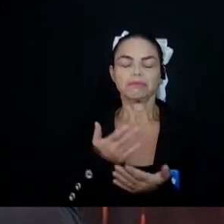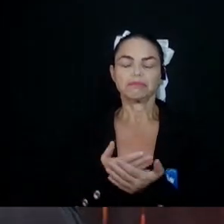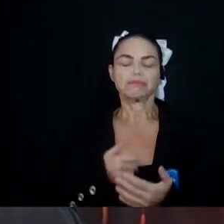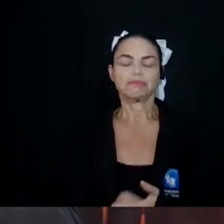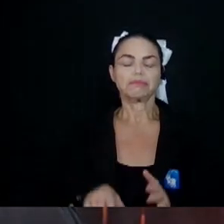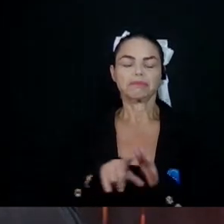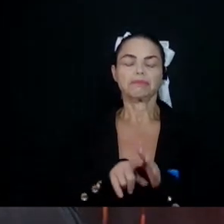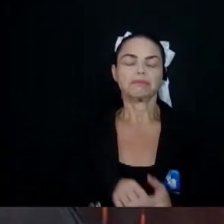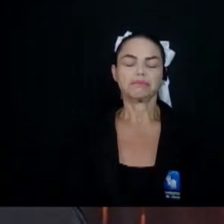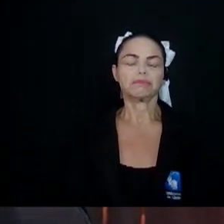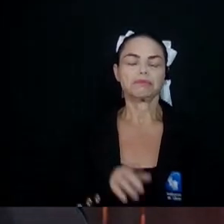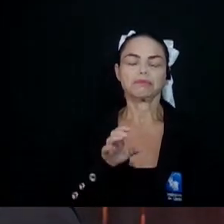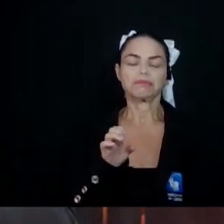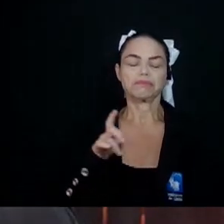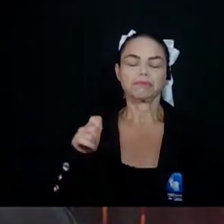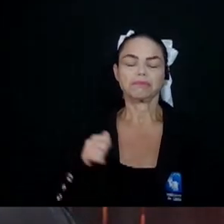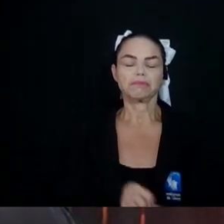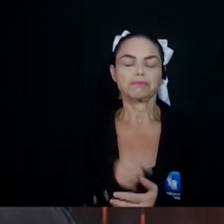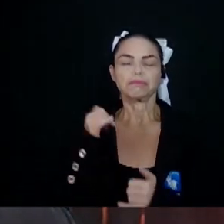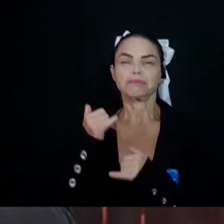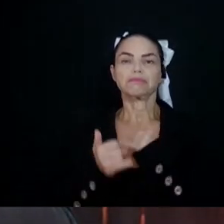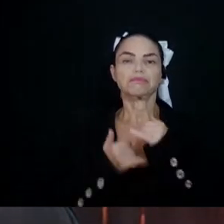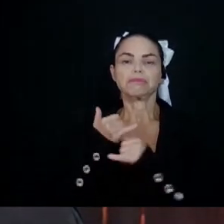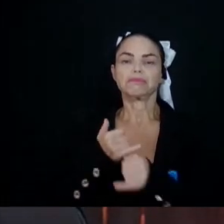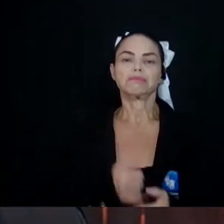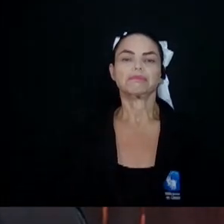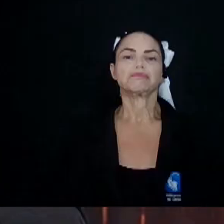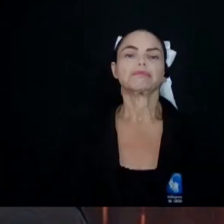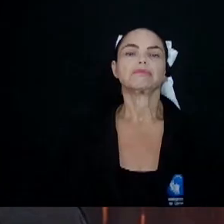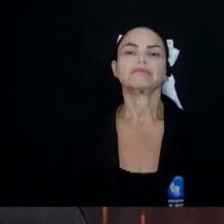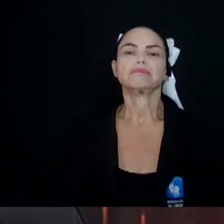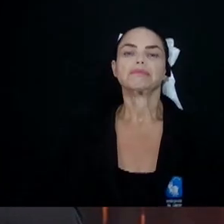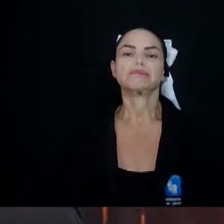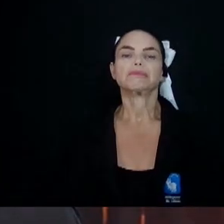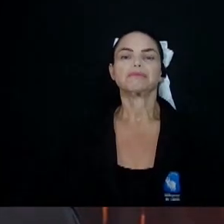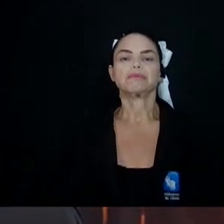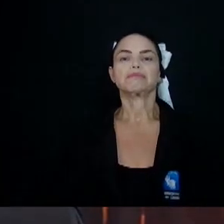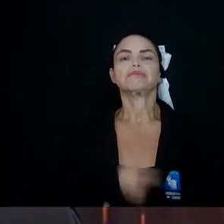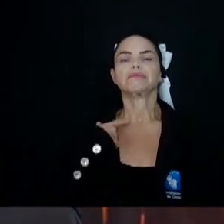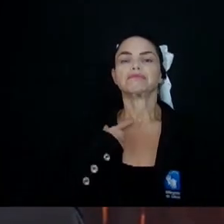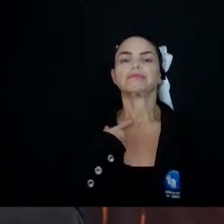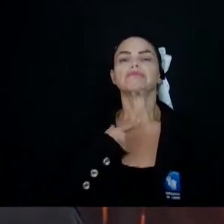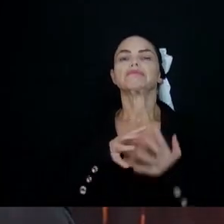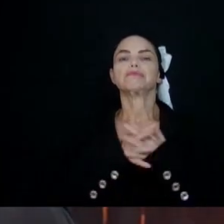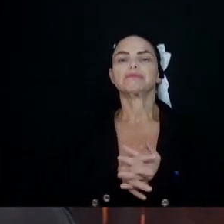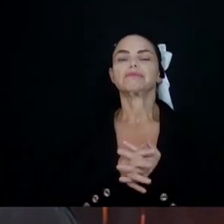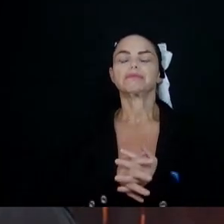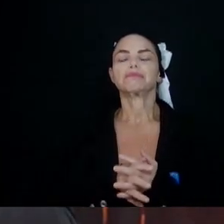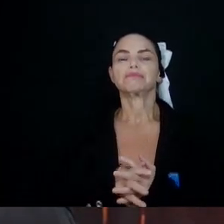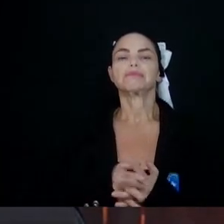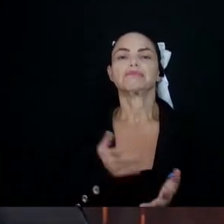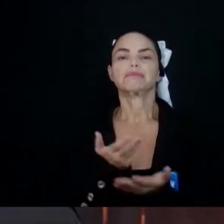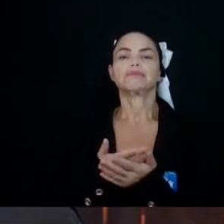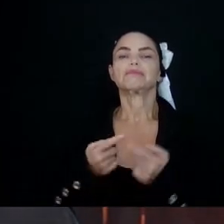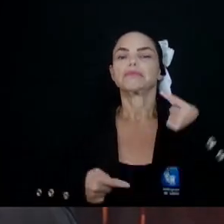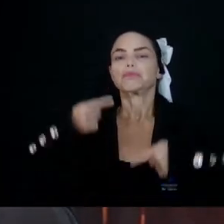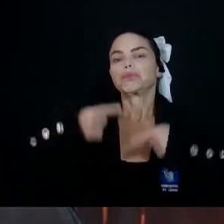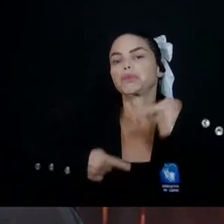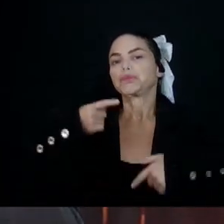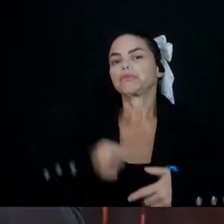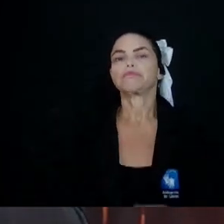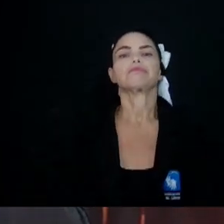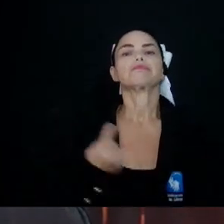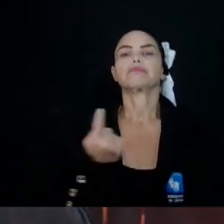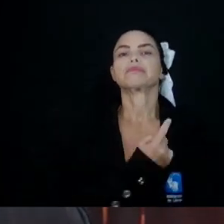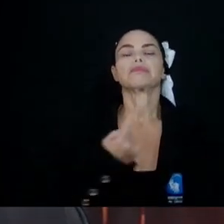importante. Se eu posso aqui, essa lei está sendo tão objeto de discussão que nós, né,